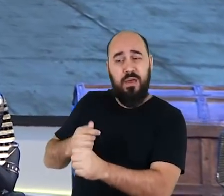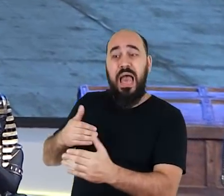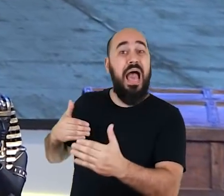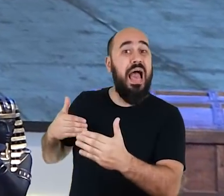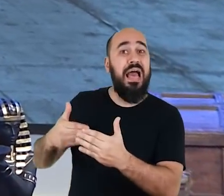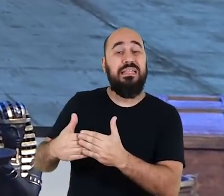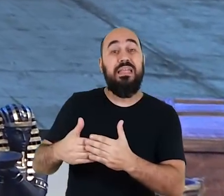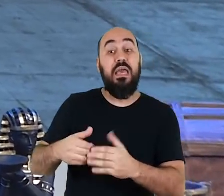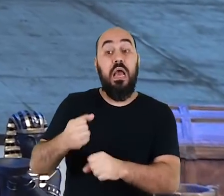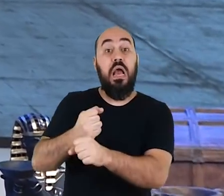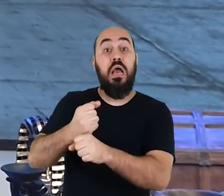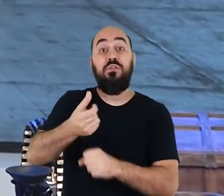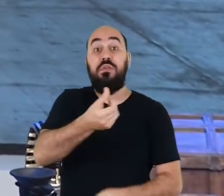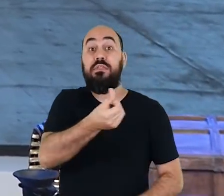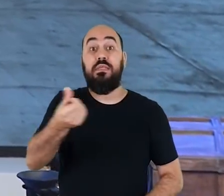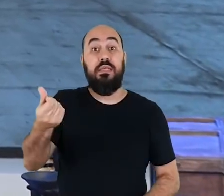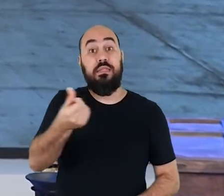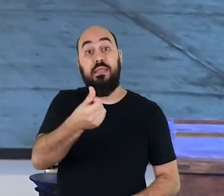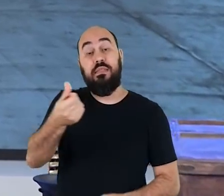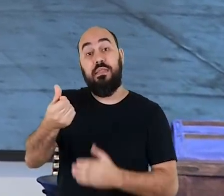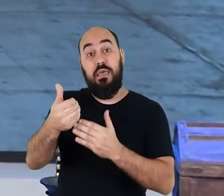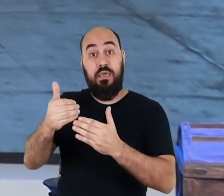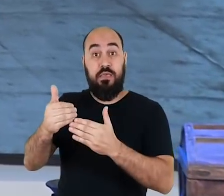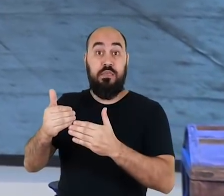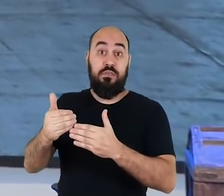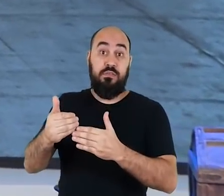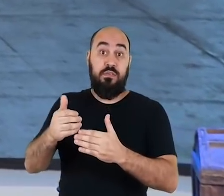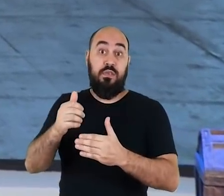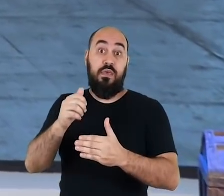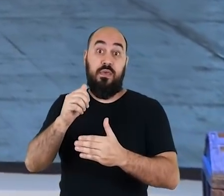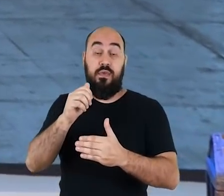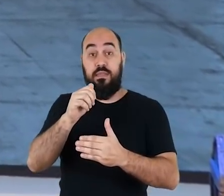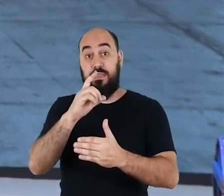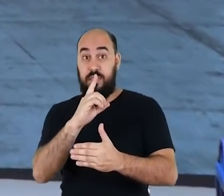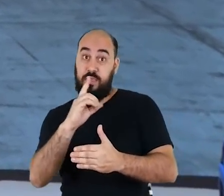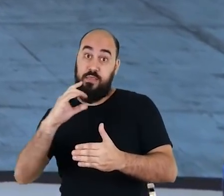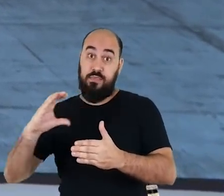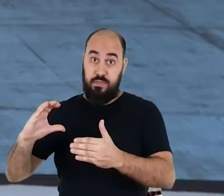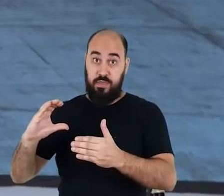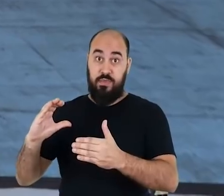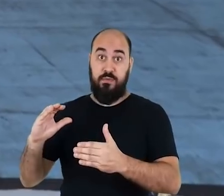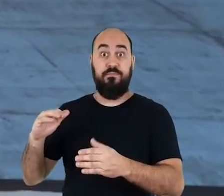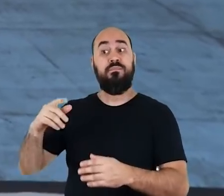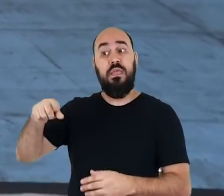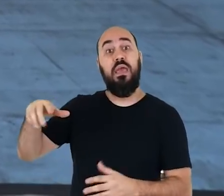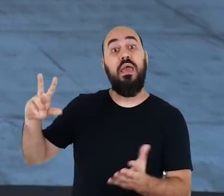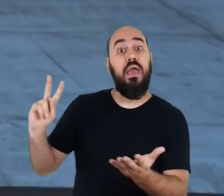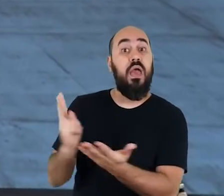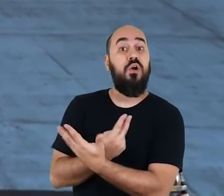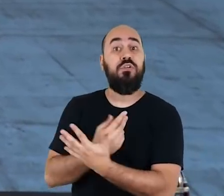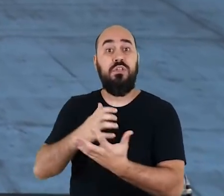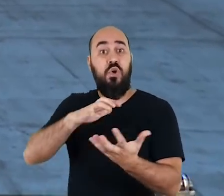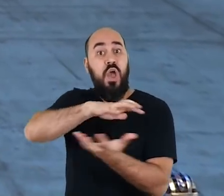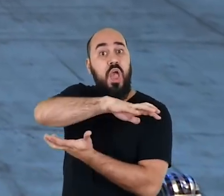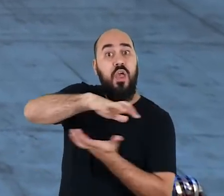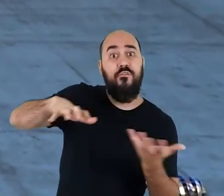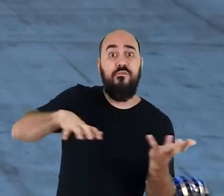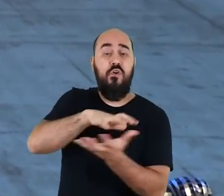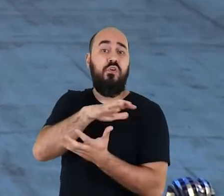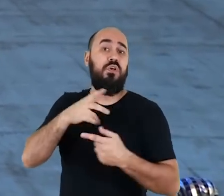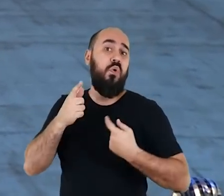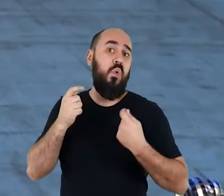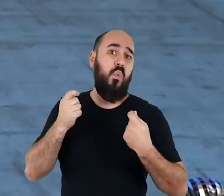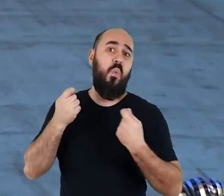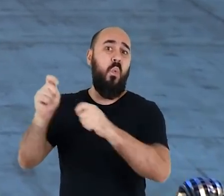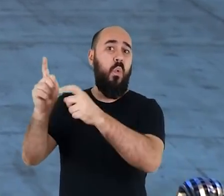66 depois de Cristo, quando então iniciou-se uma revolta judaica contra os romanos, que durou 4 anos e culminou com a